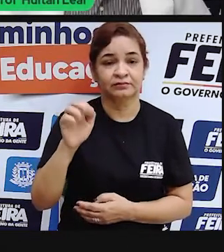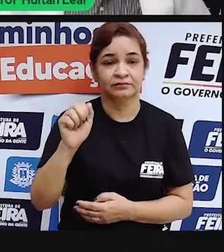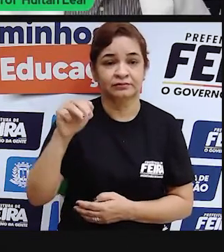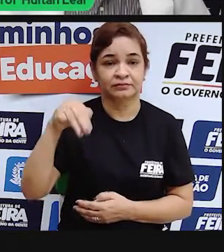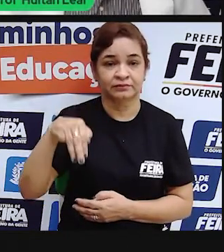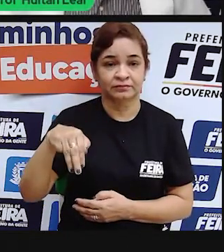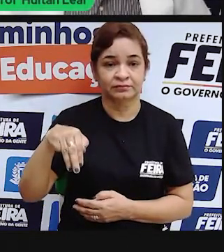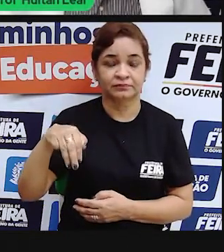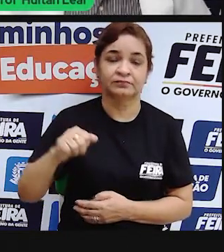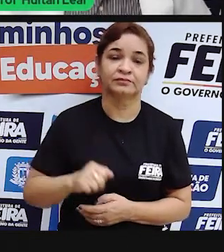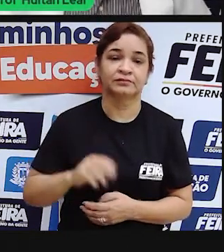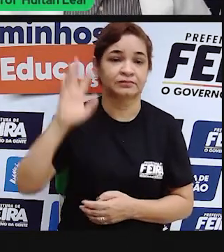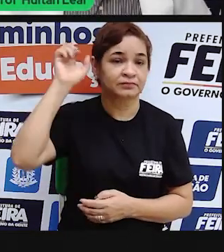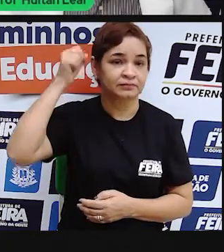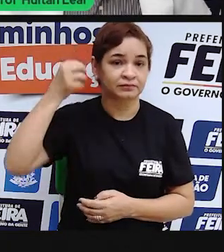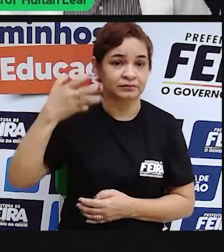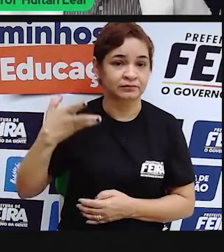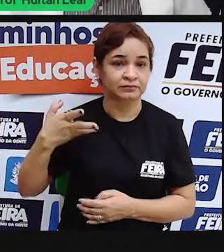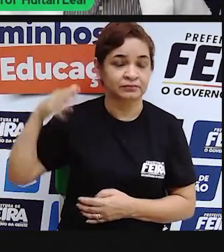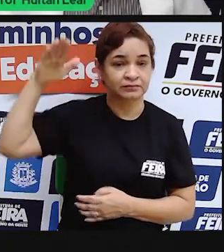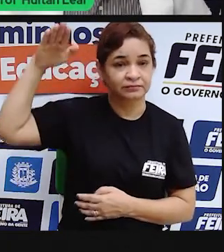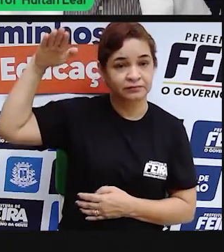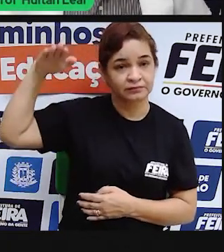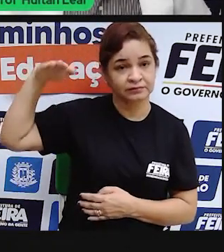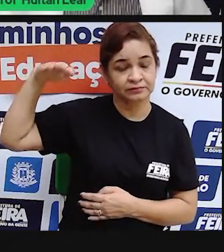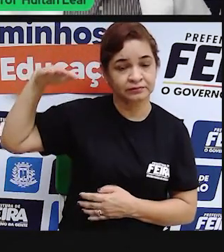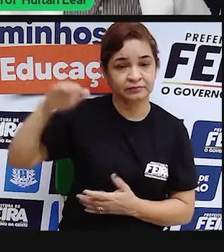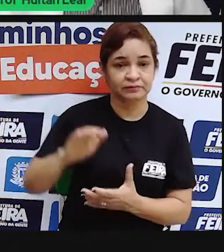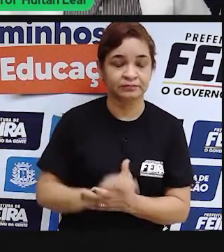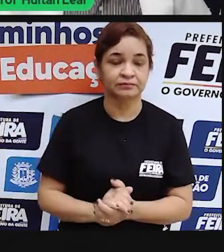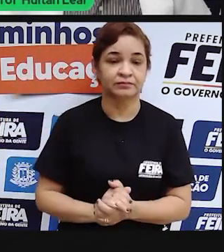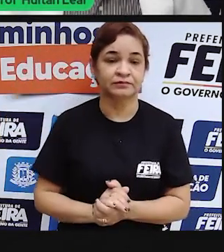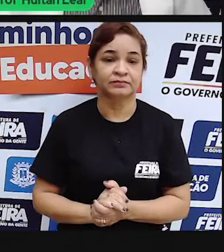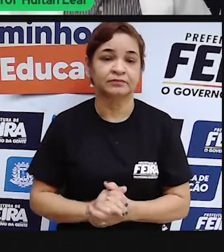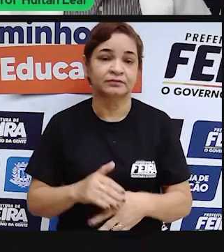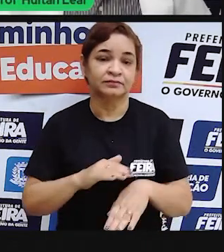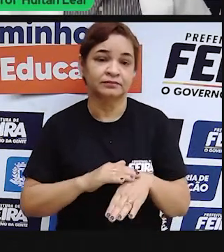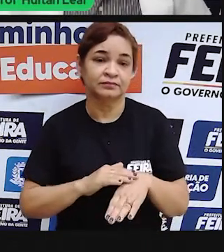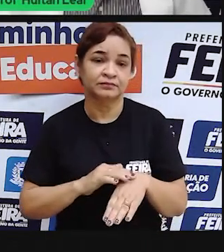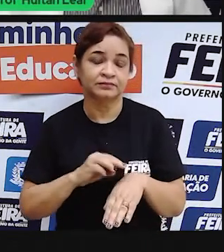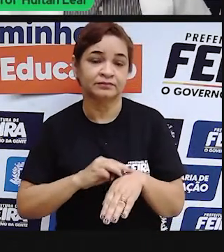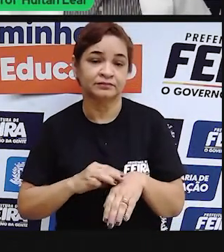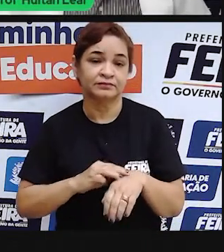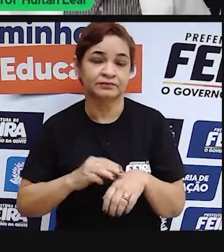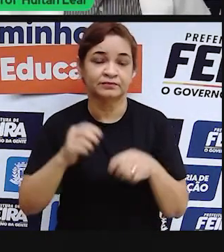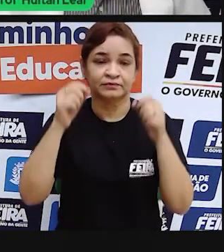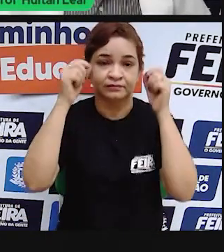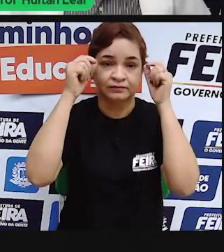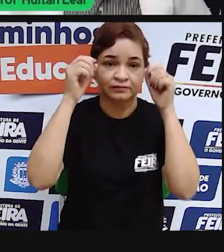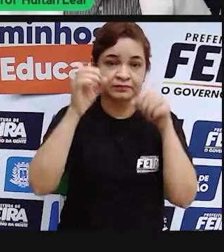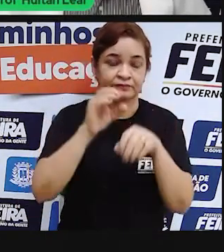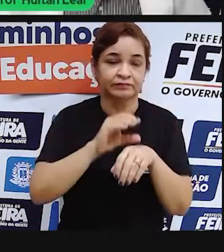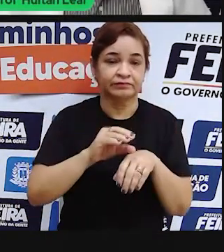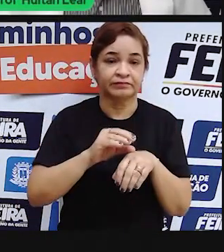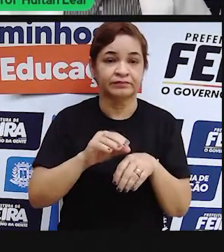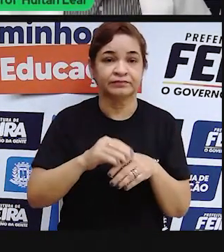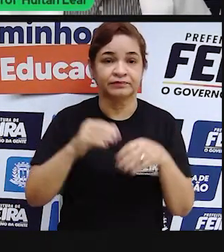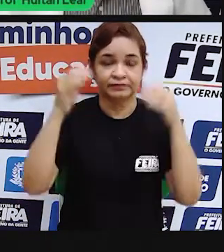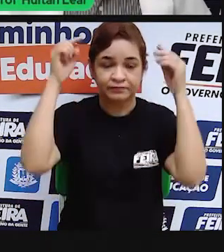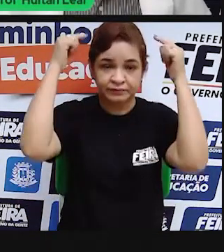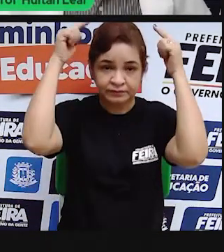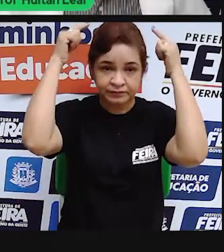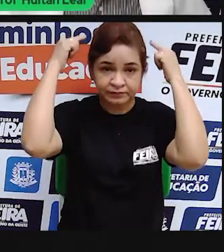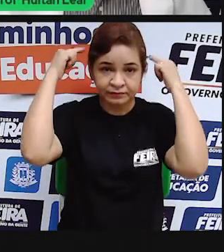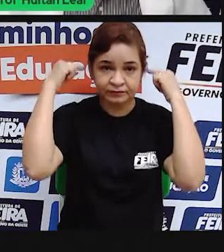pessoa de baixa estatura, sou afrodescendente de pele parda, meus olhos são castanhos, meus cabelos